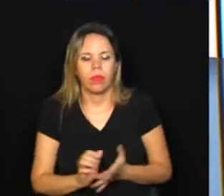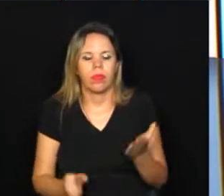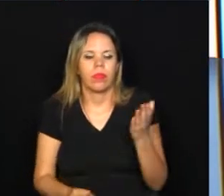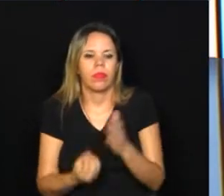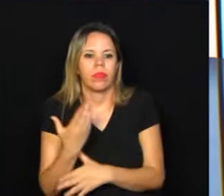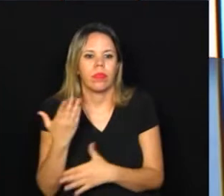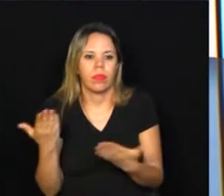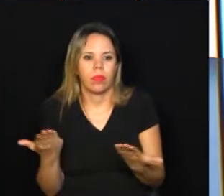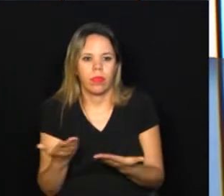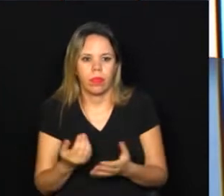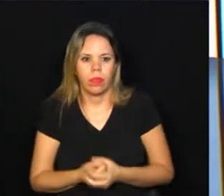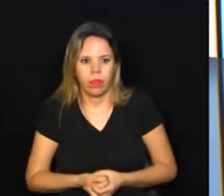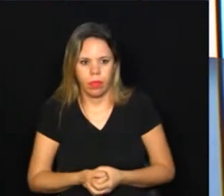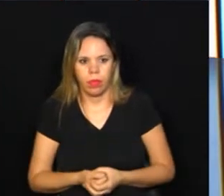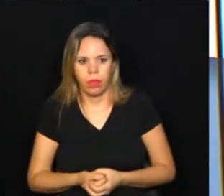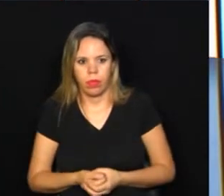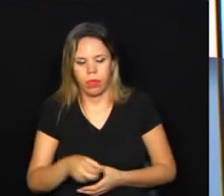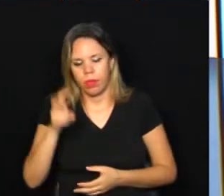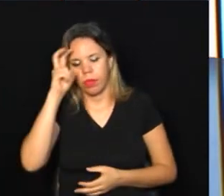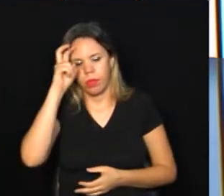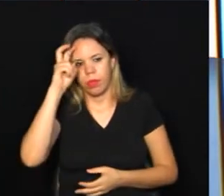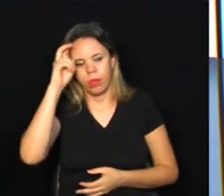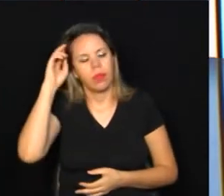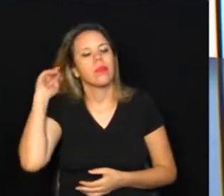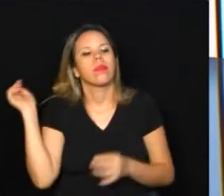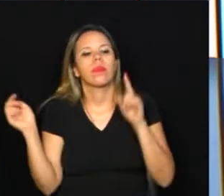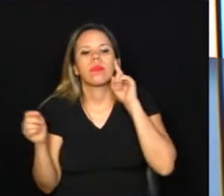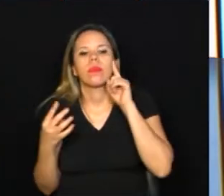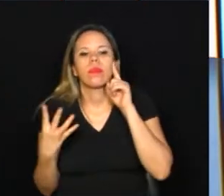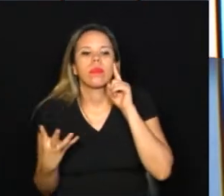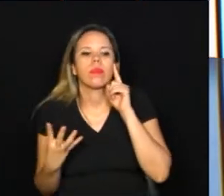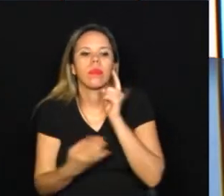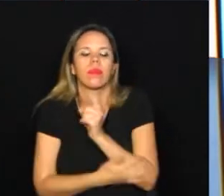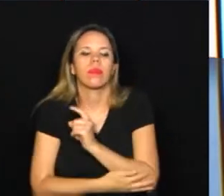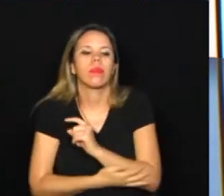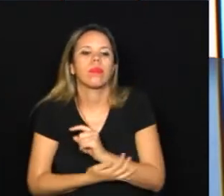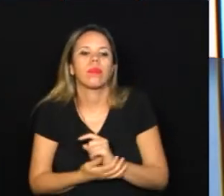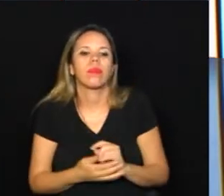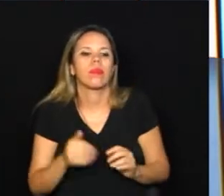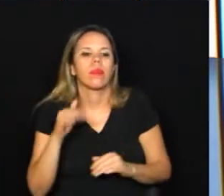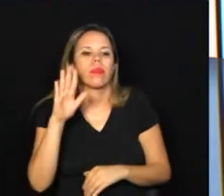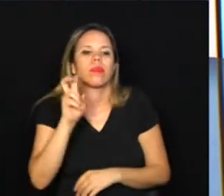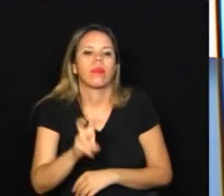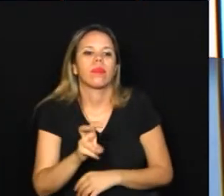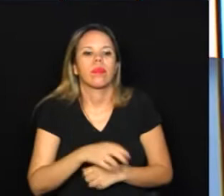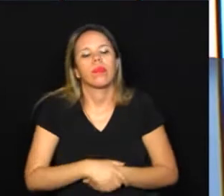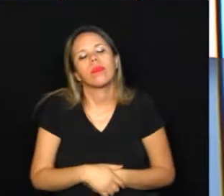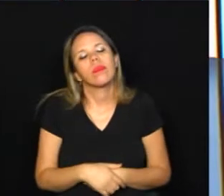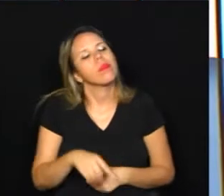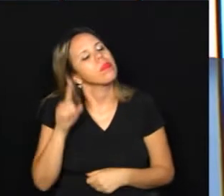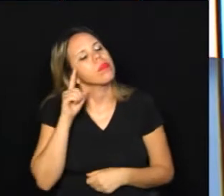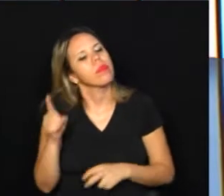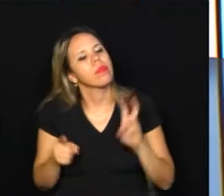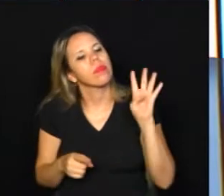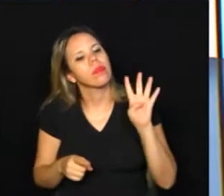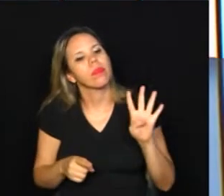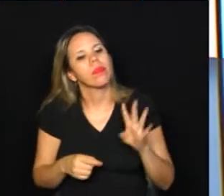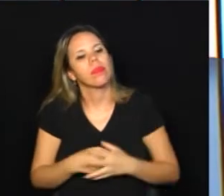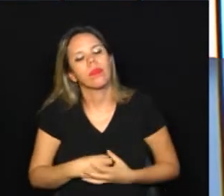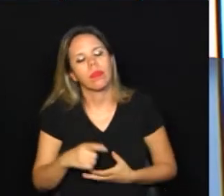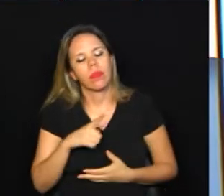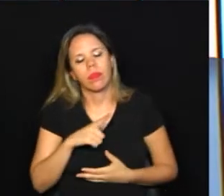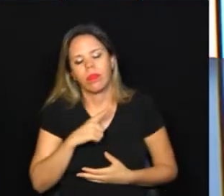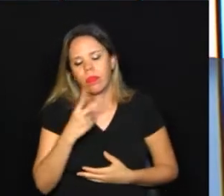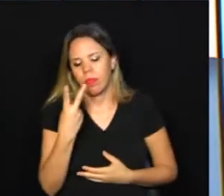acontece nesta quinta-feira, dia 4, serão mais 5 no dia 4. Então, a gente teve